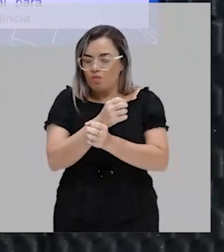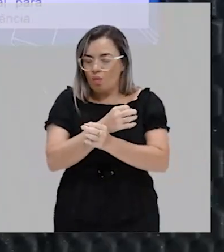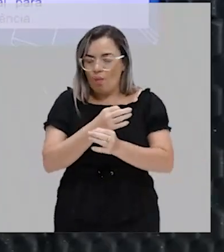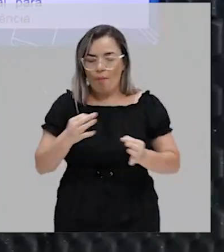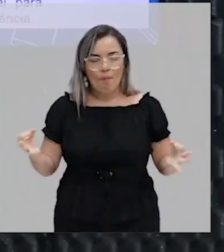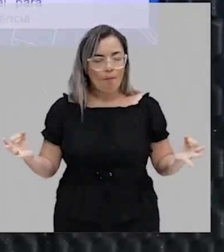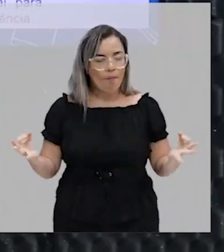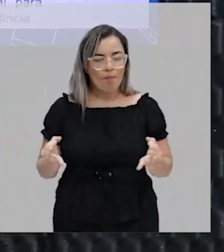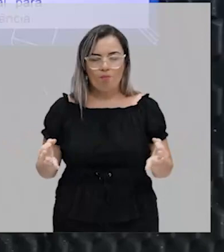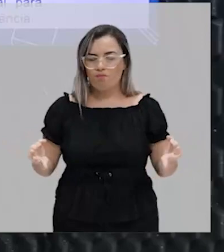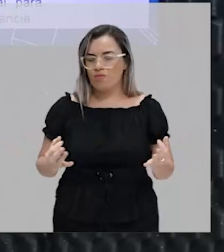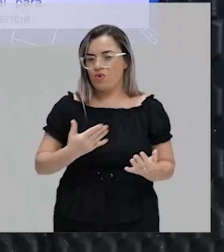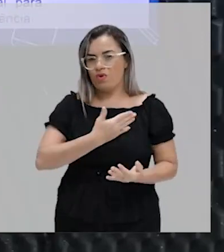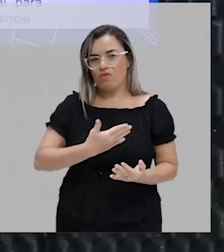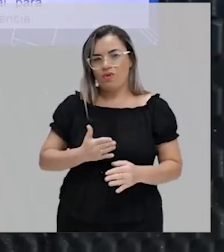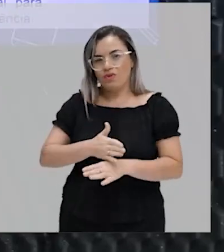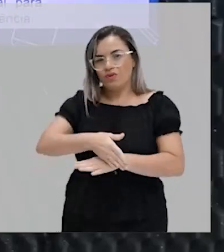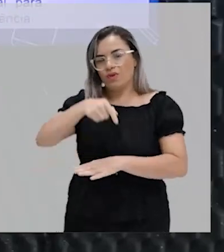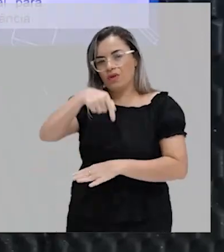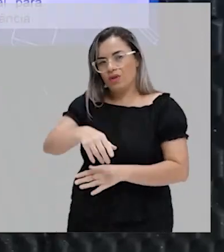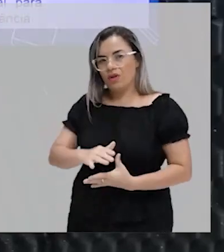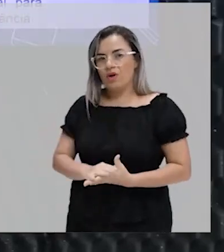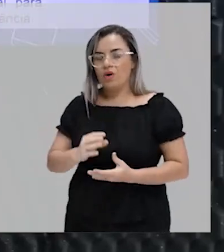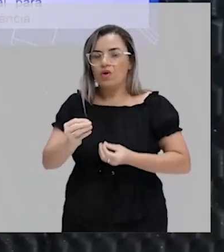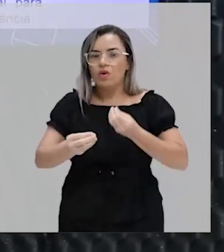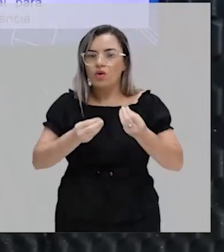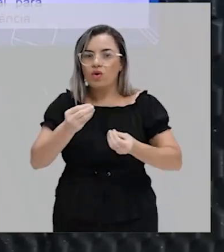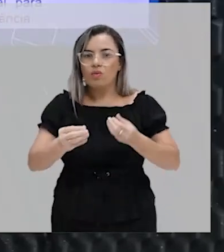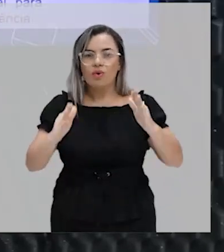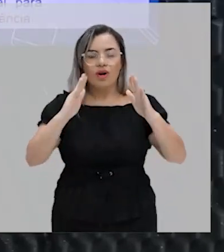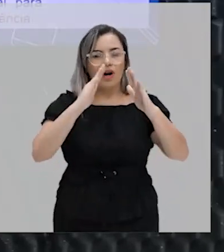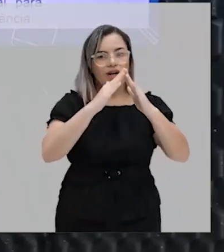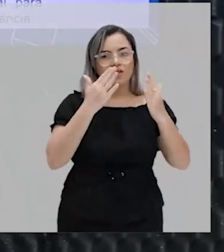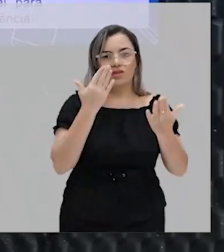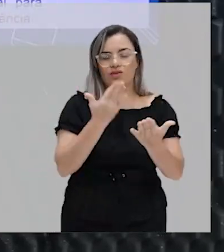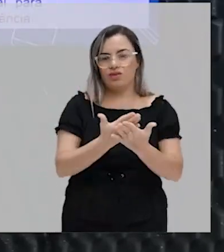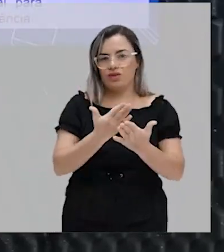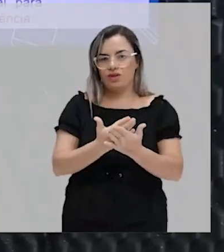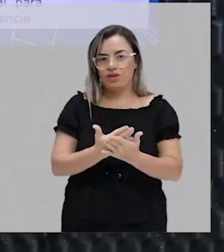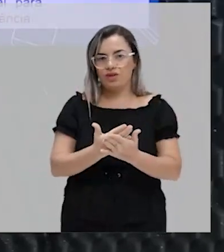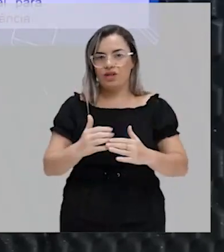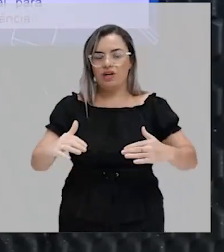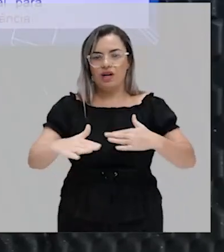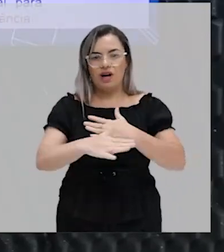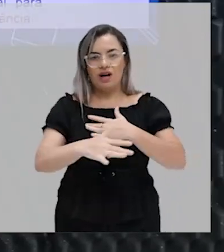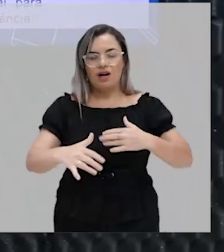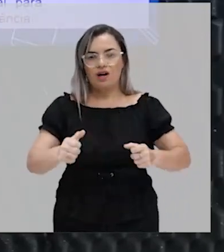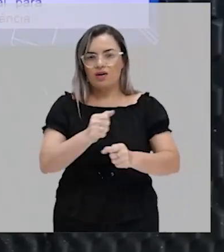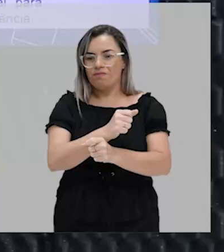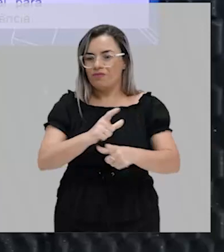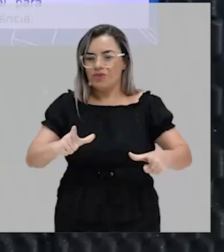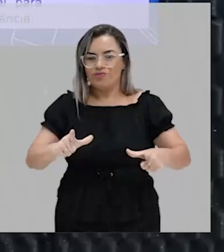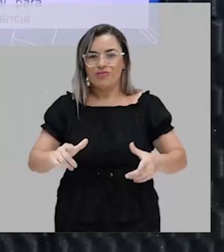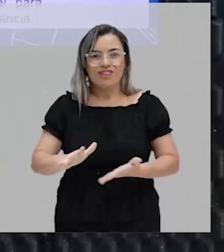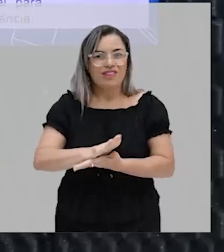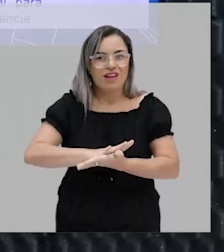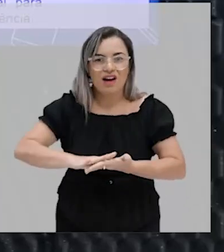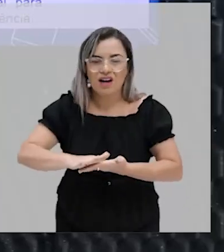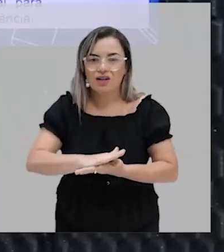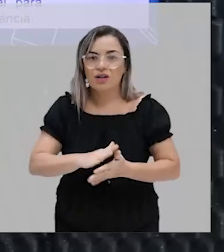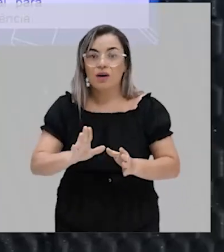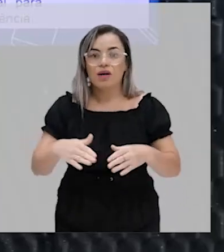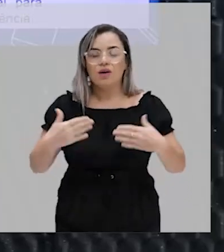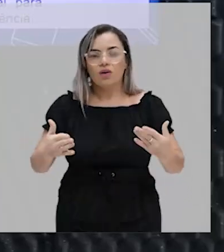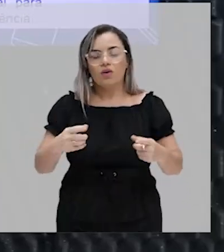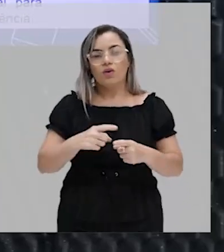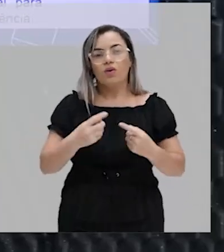serviços públicos, Marcos? Gente, é escola, é saneamento básico, é oportunidade de emprego, é de fato incluir essas